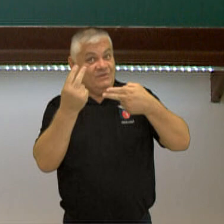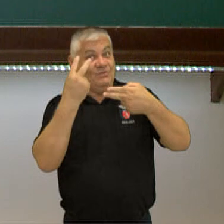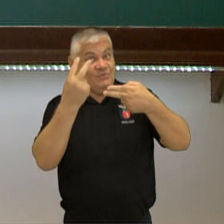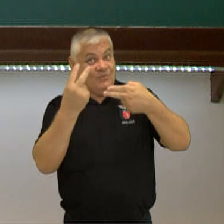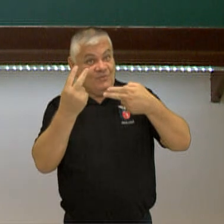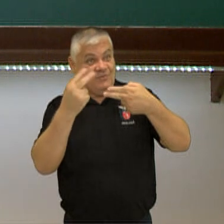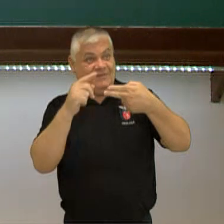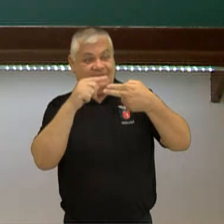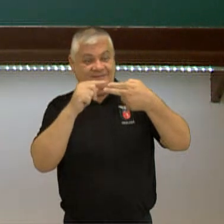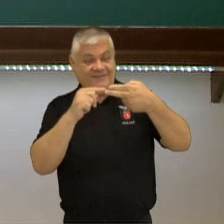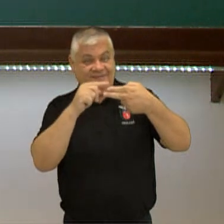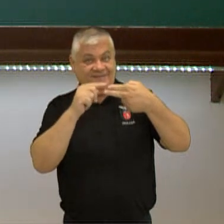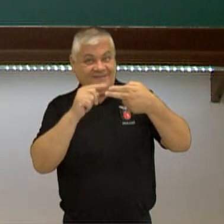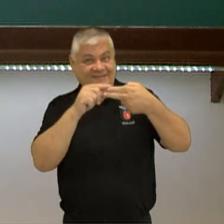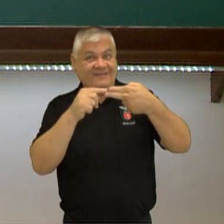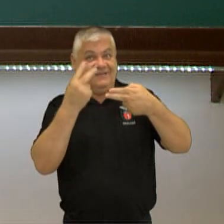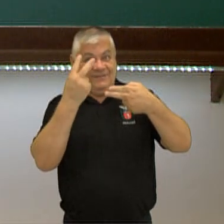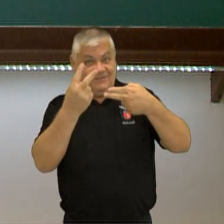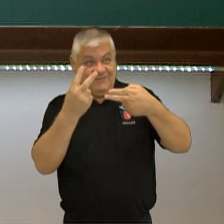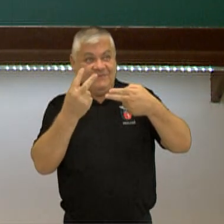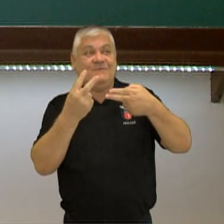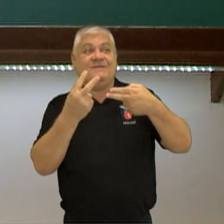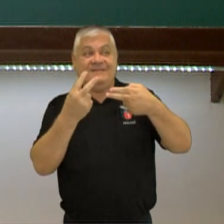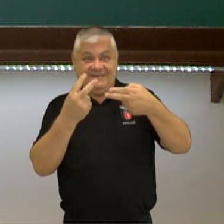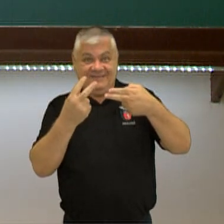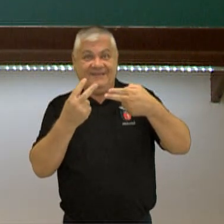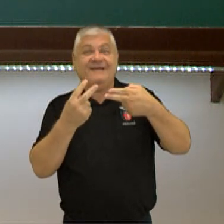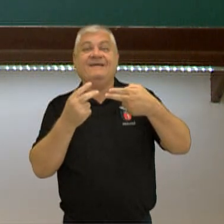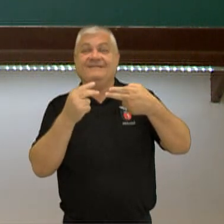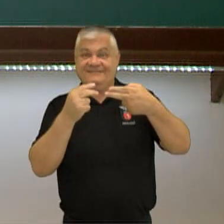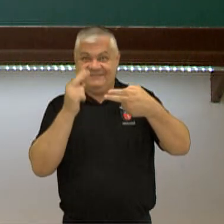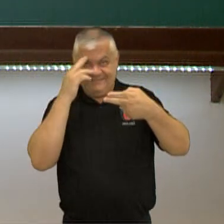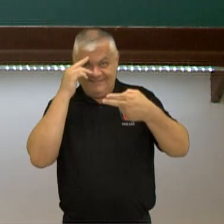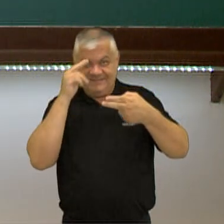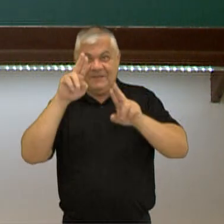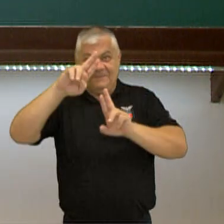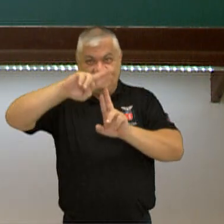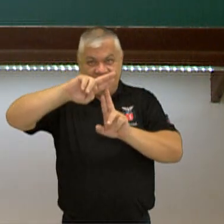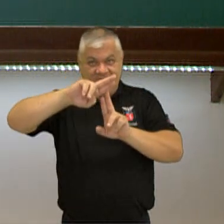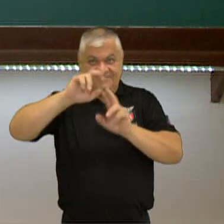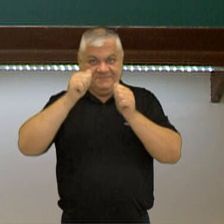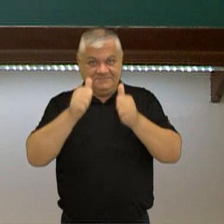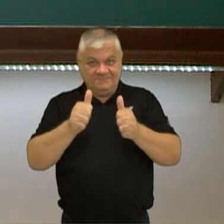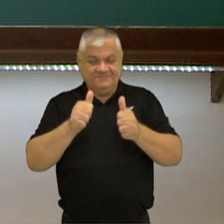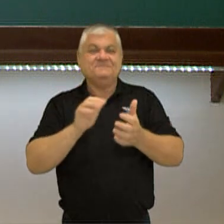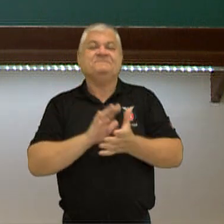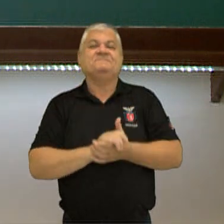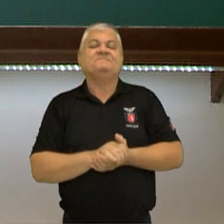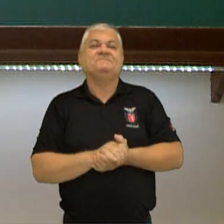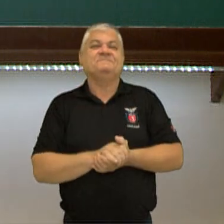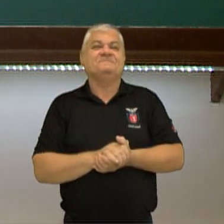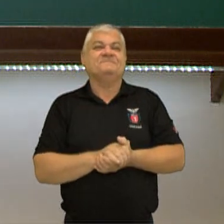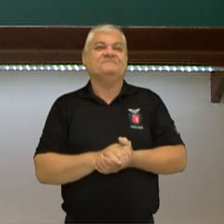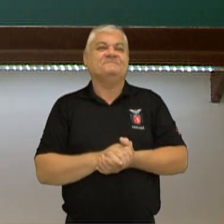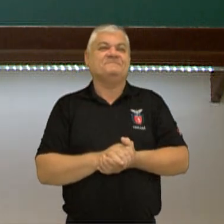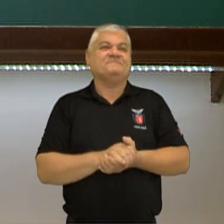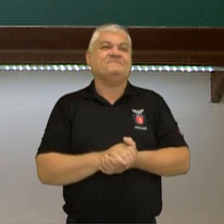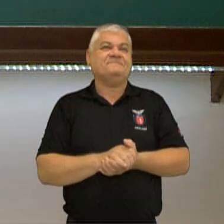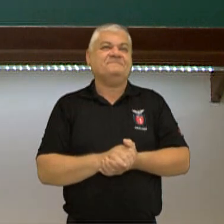dupla, a primeira a se formar é a sigma, a segunda é a pi, tá certo? Então, muita atenção para